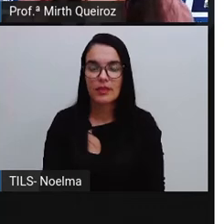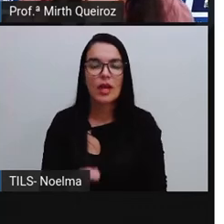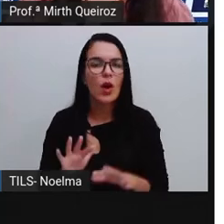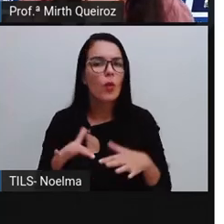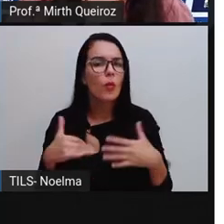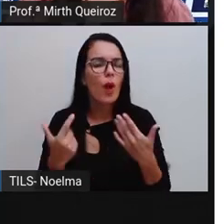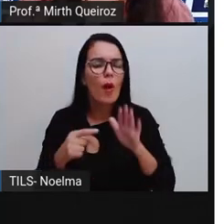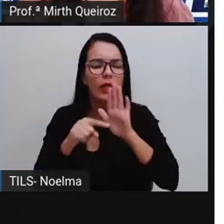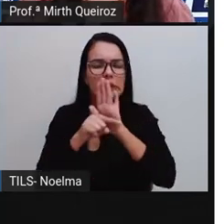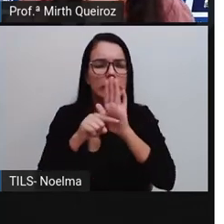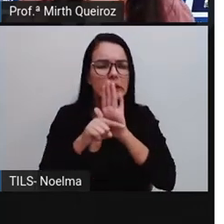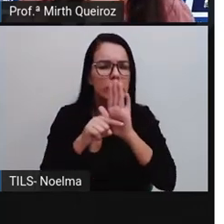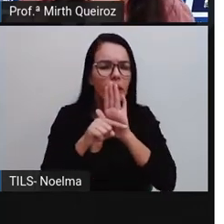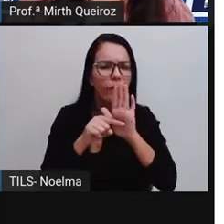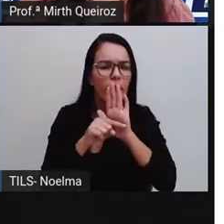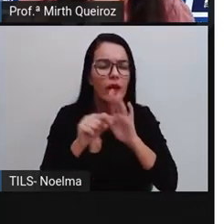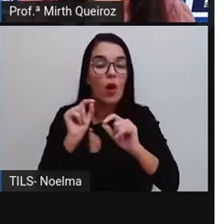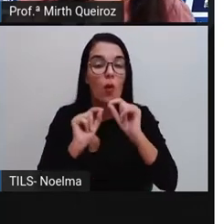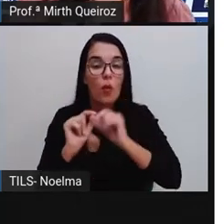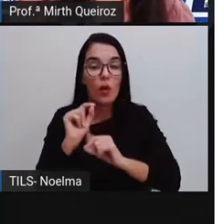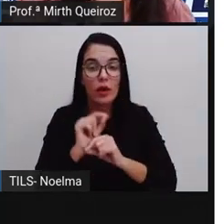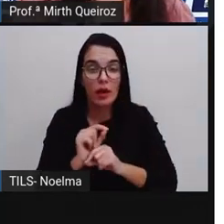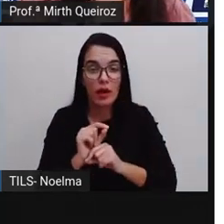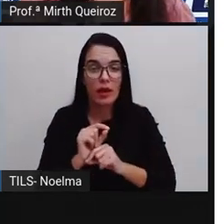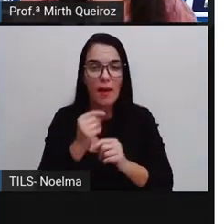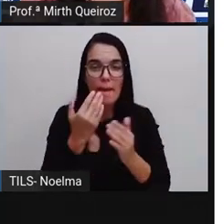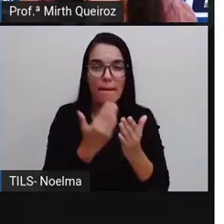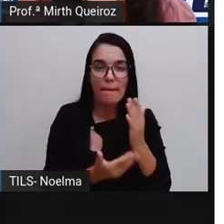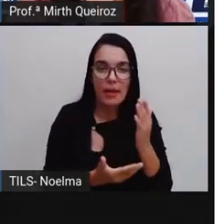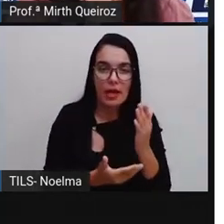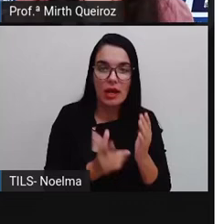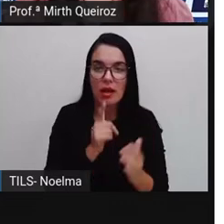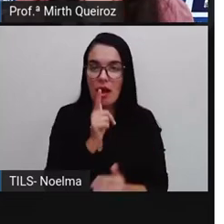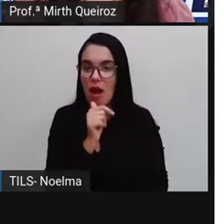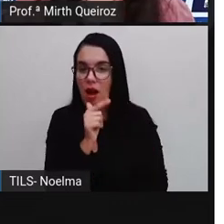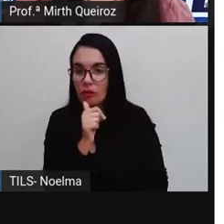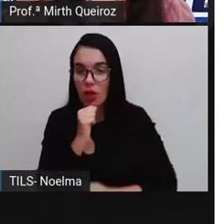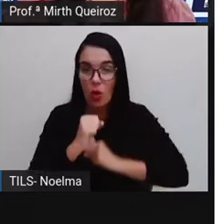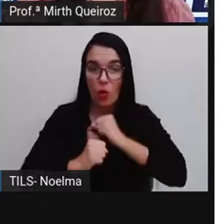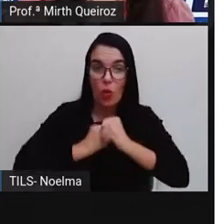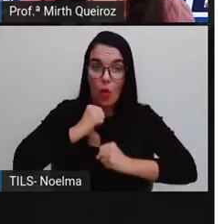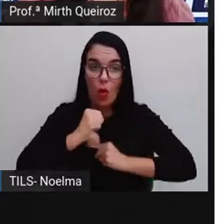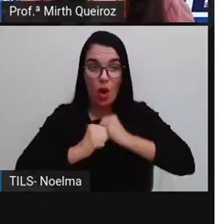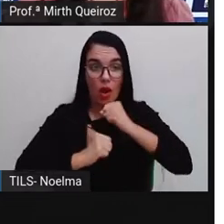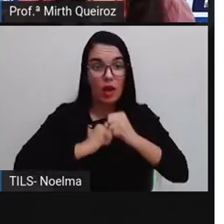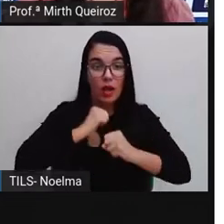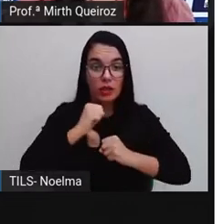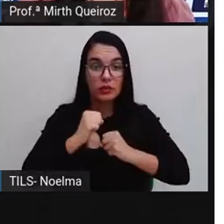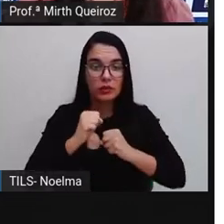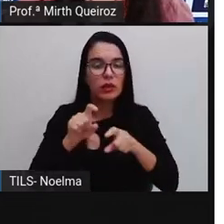Qual a diferença entre a perca de água correndo ao ar